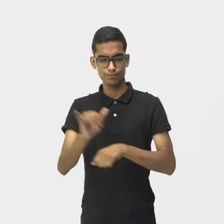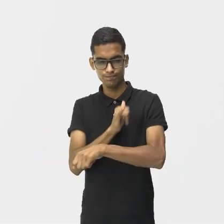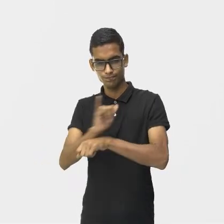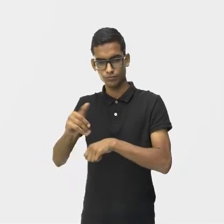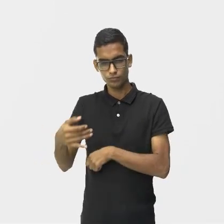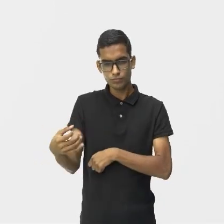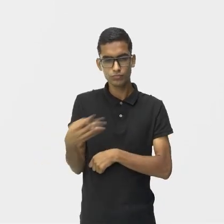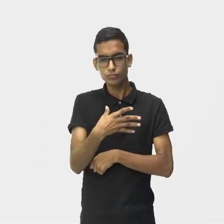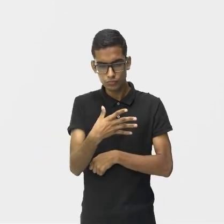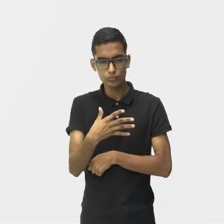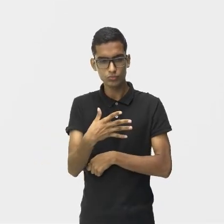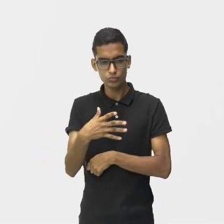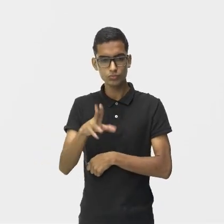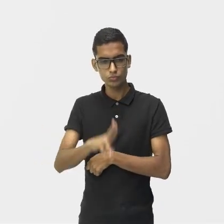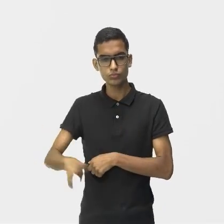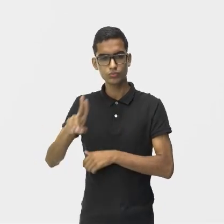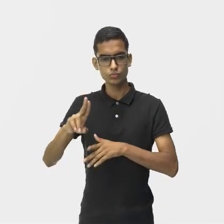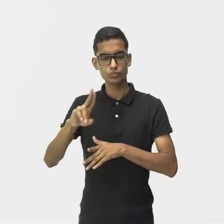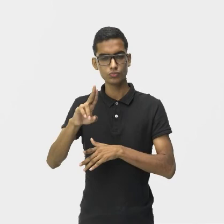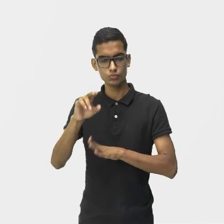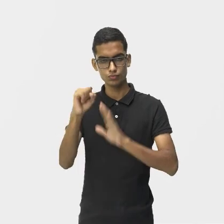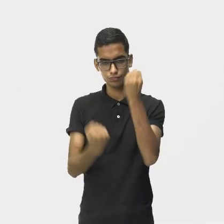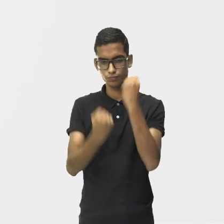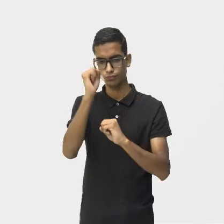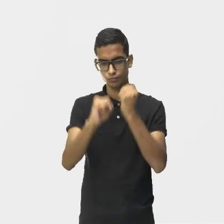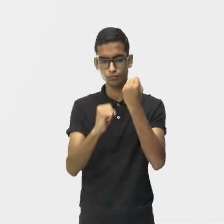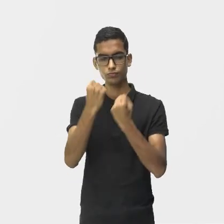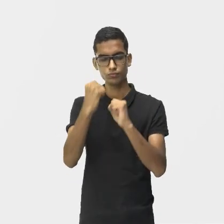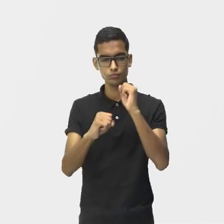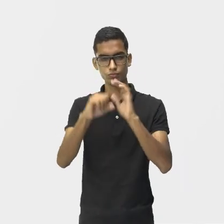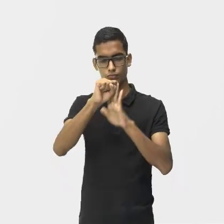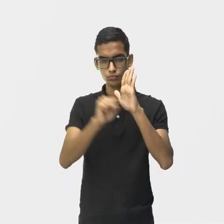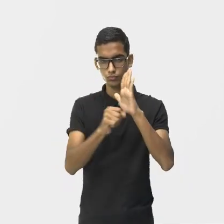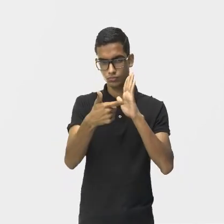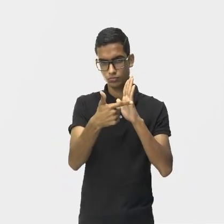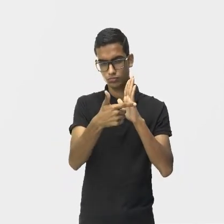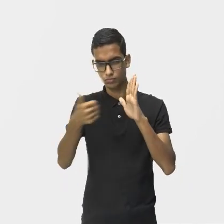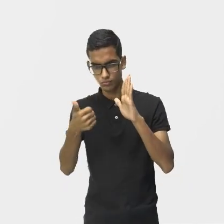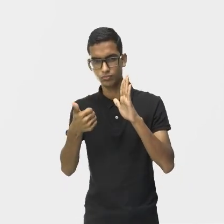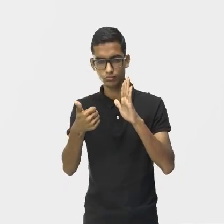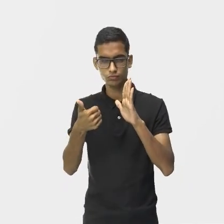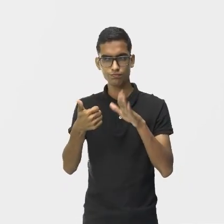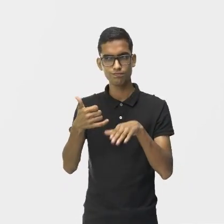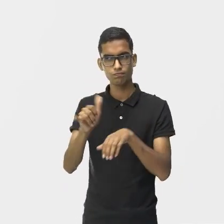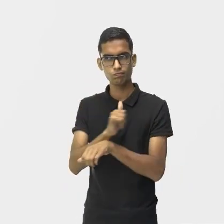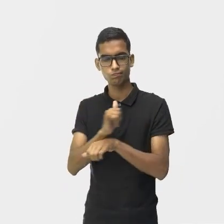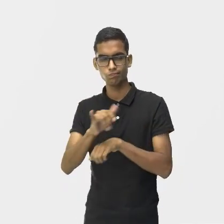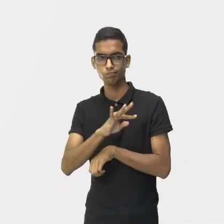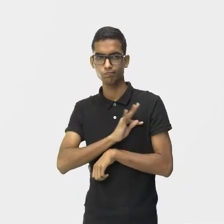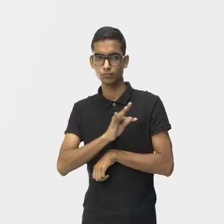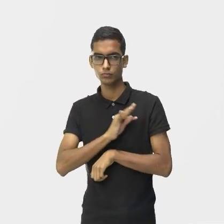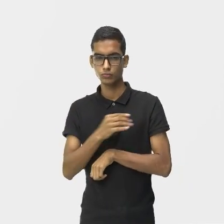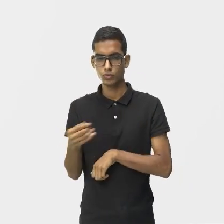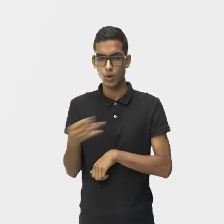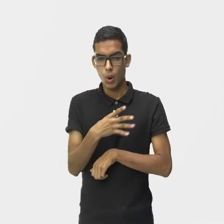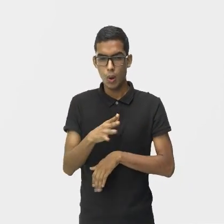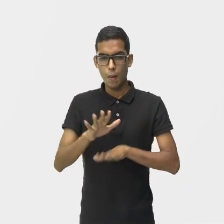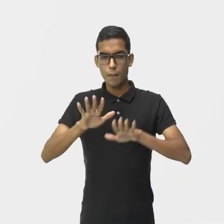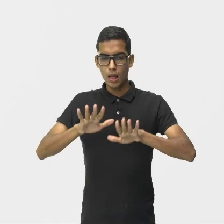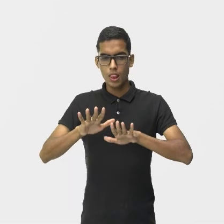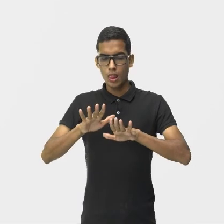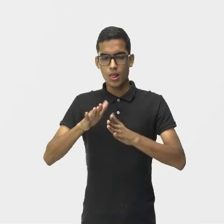ok, aplicadas pelas indústrias no século XXI. Tudo bem, são técnicas inovadoras, mas não